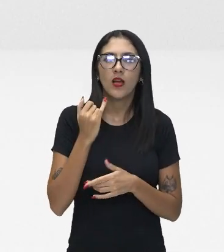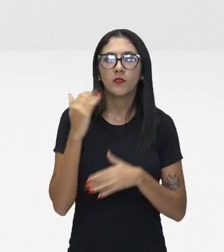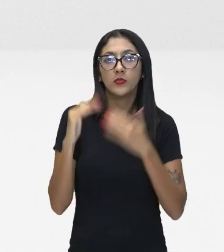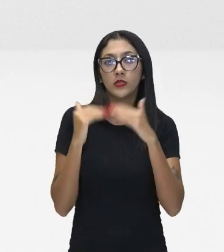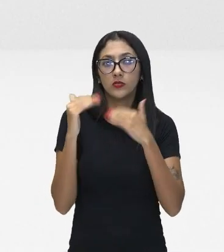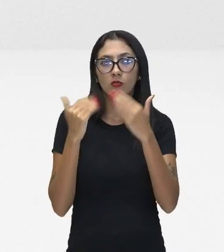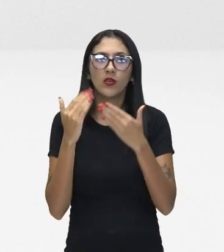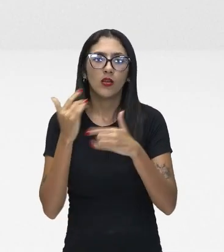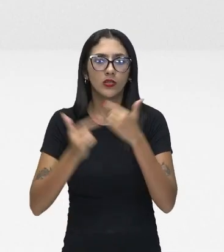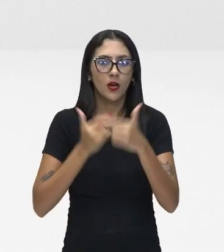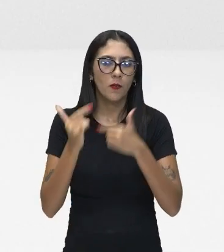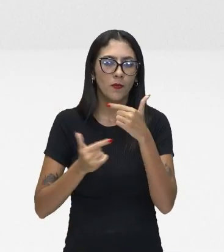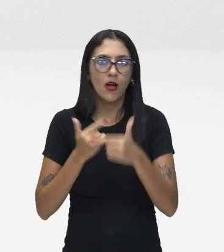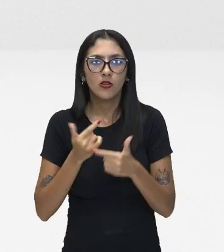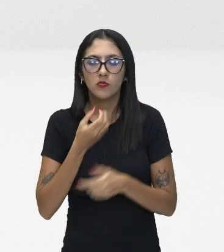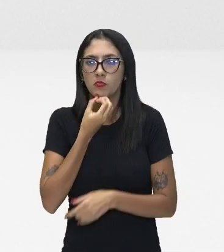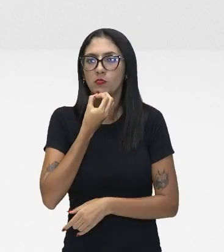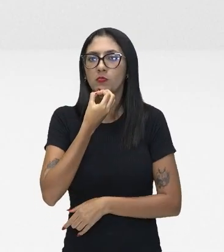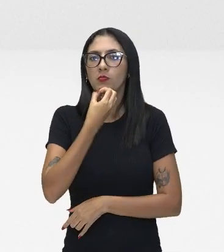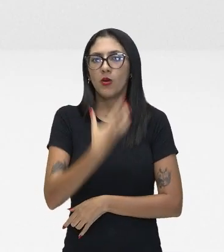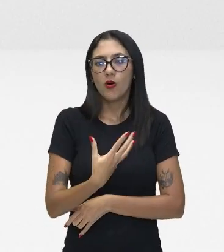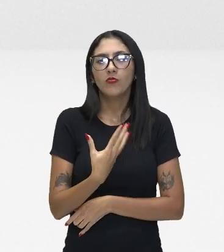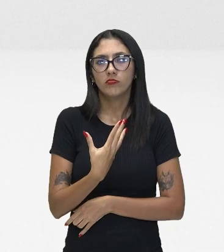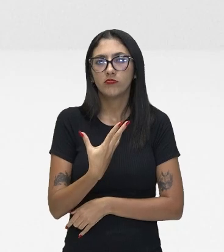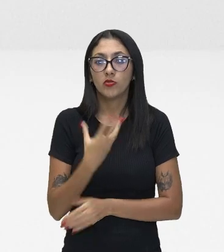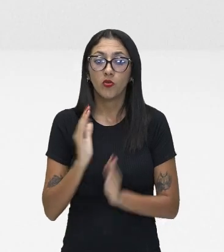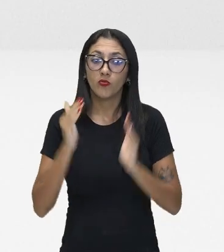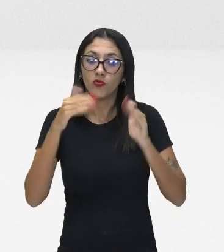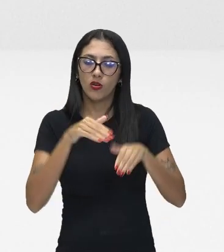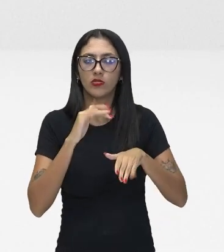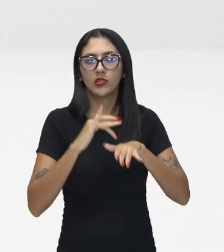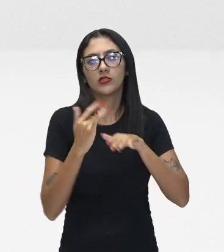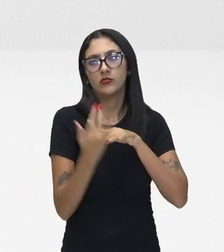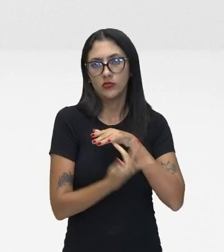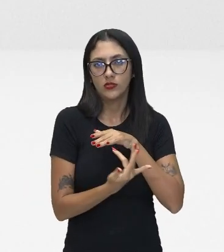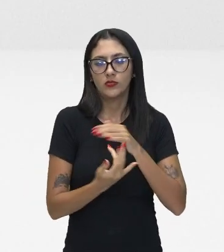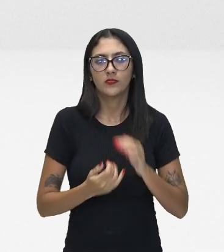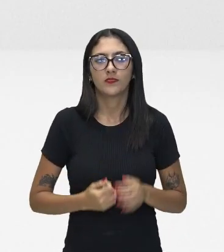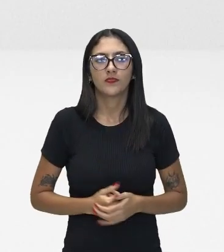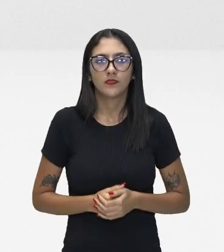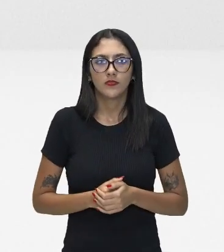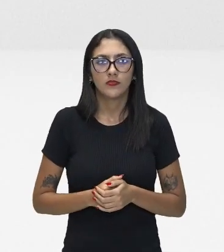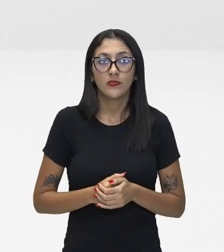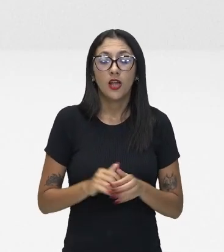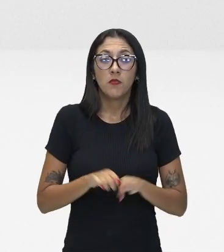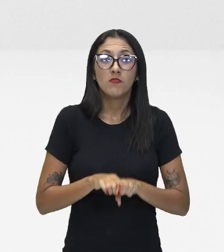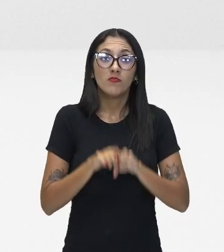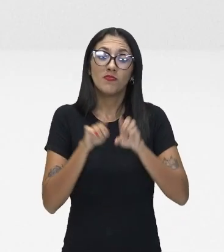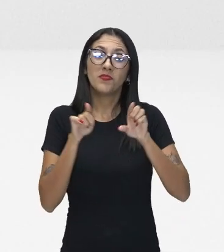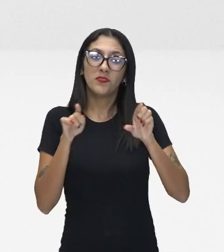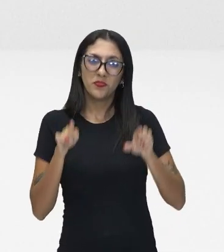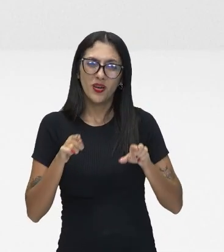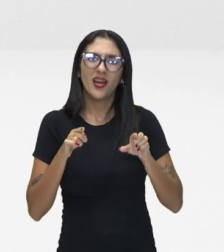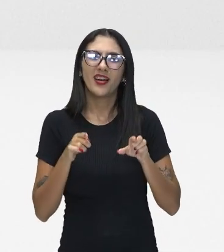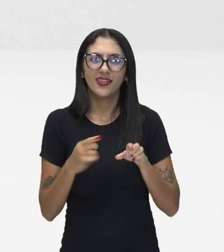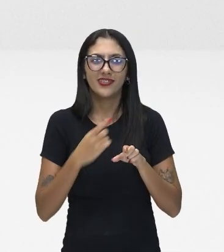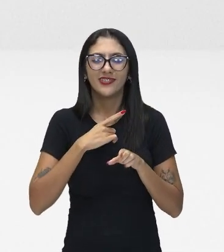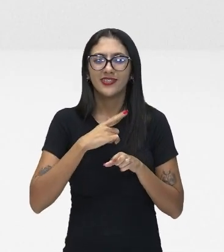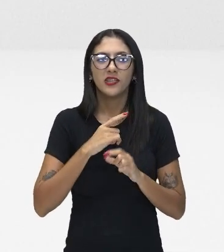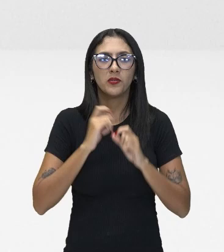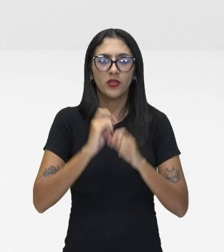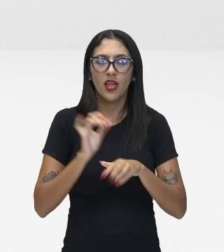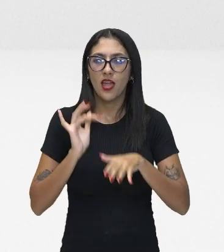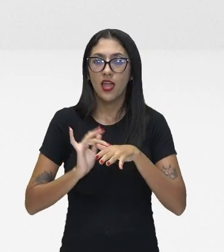bom trabalho em relação a redes sociais. Porém, hoje em dia, não é? Hoje em dia, as